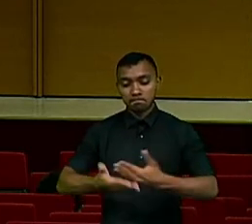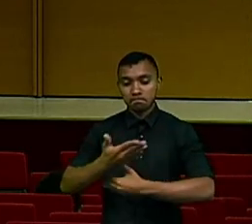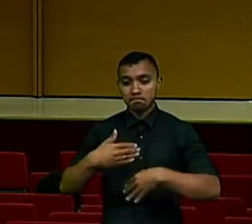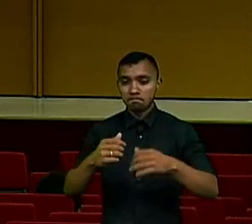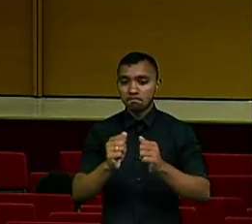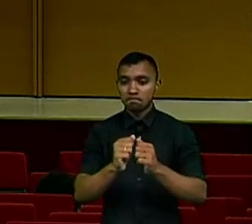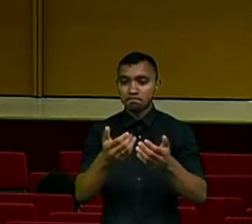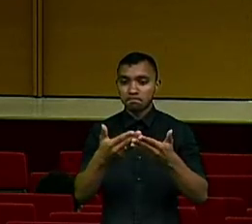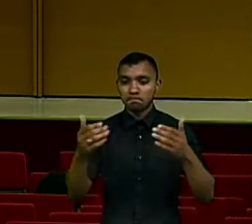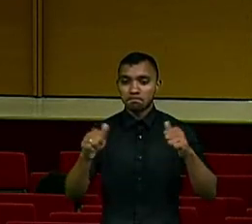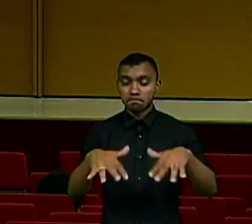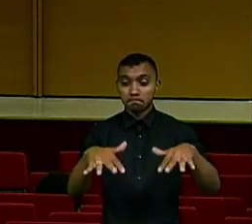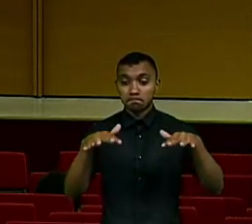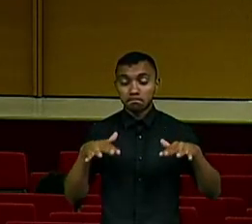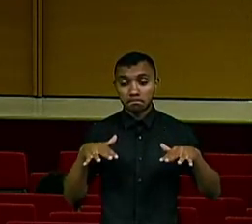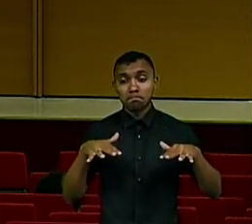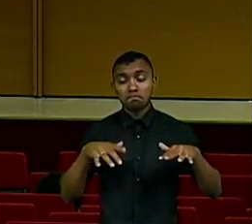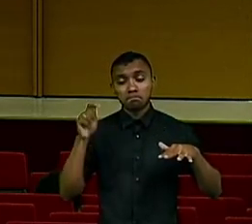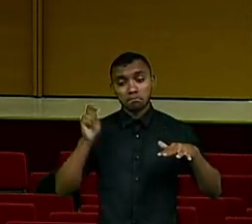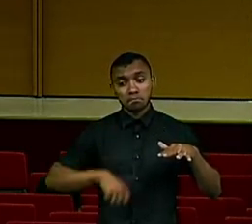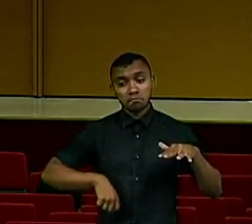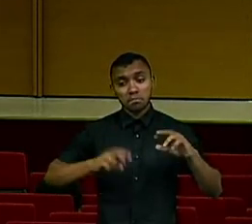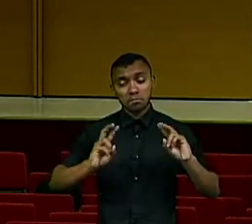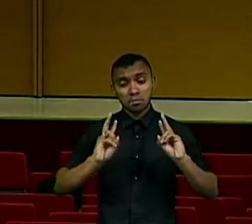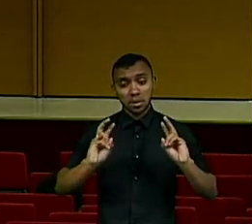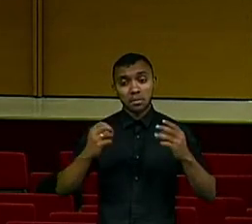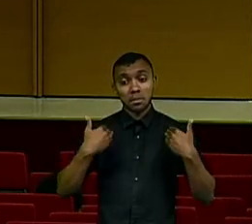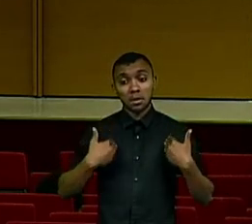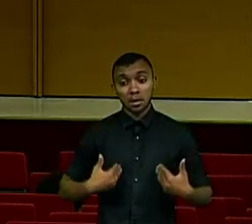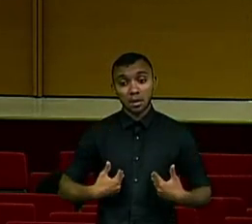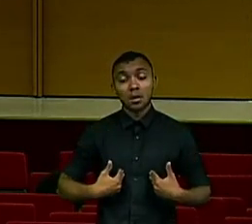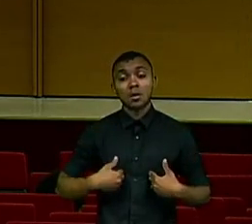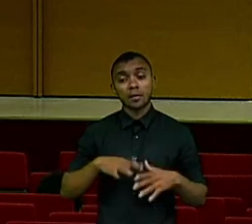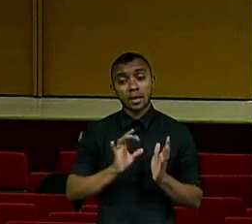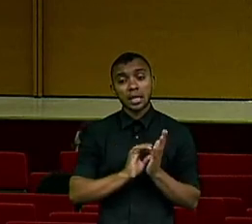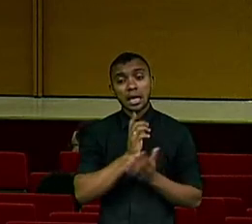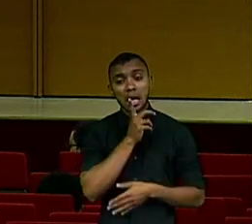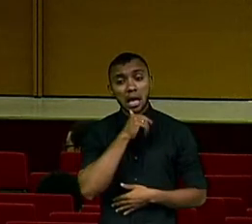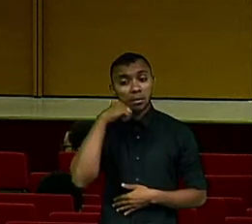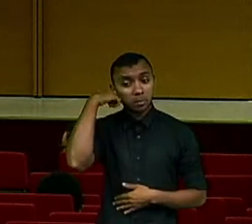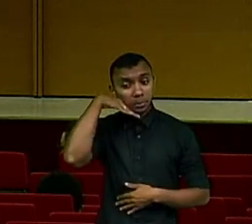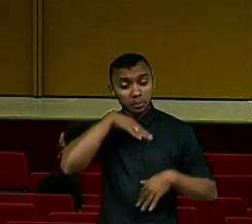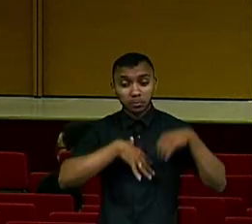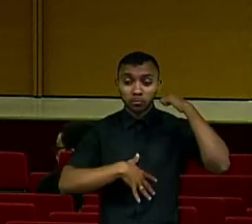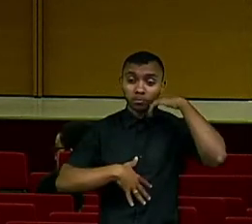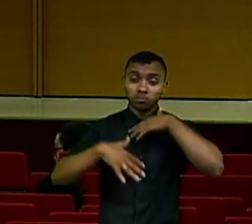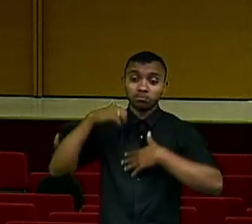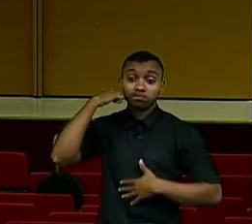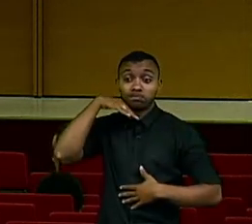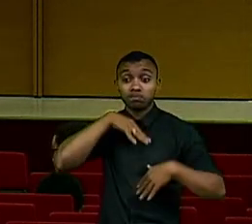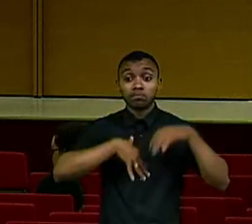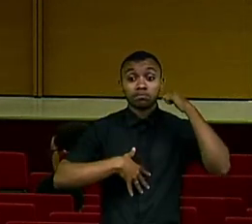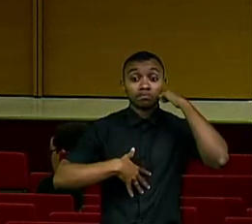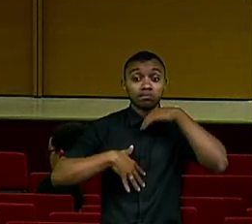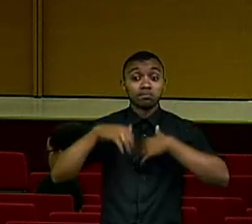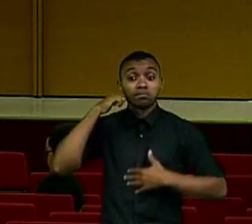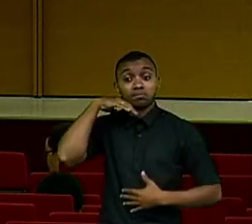não sei se dá para notar mas eu estou suando por aqui muito porque